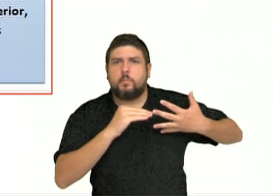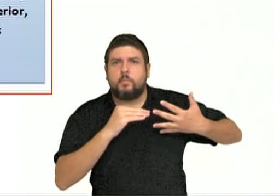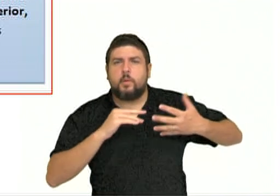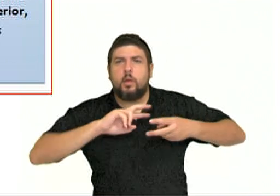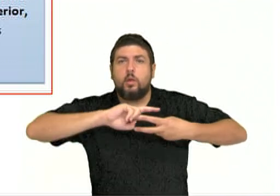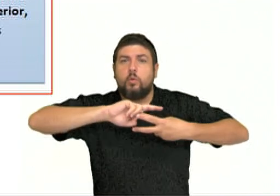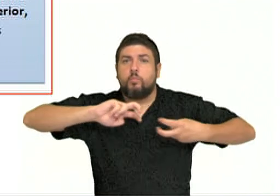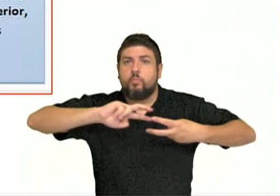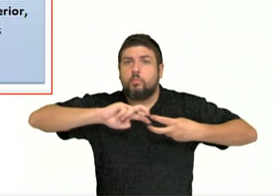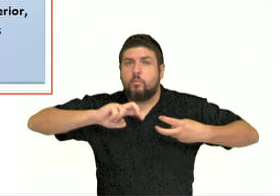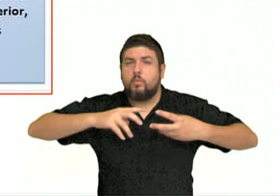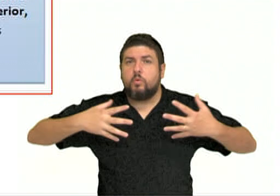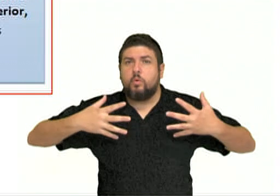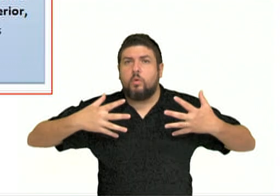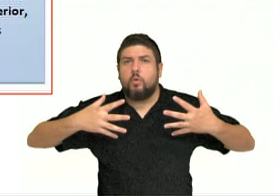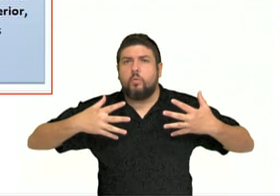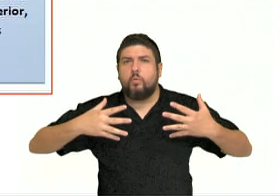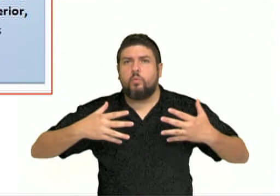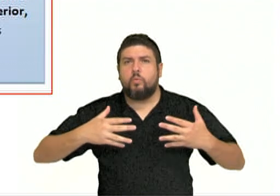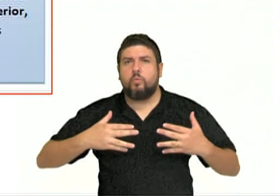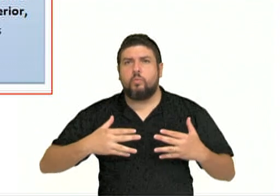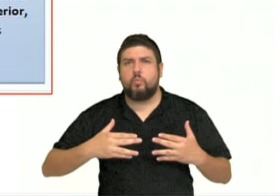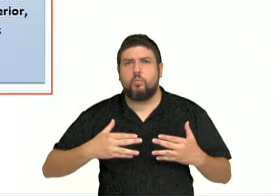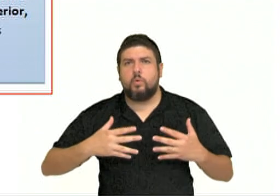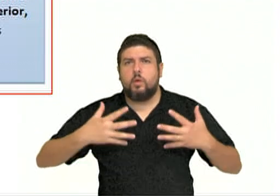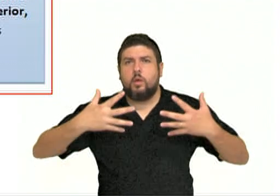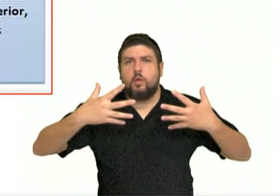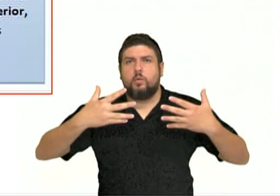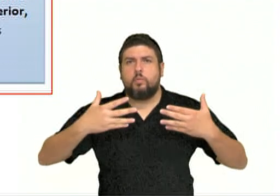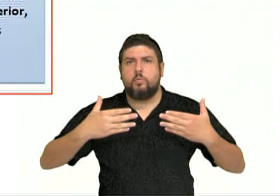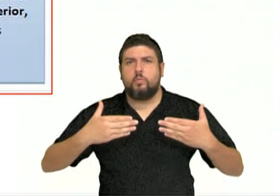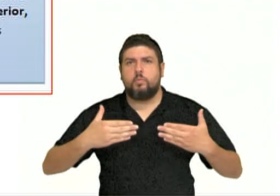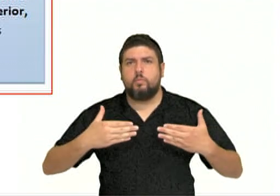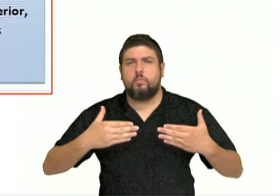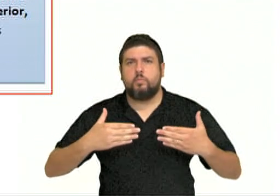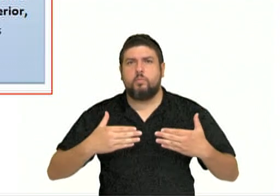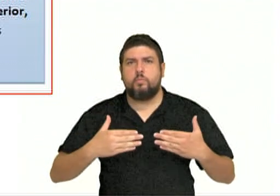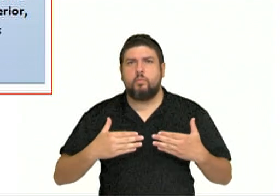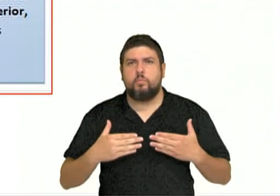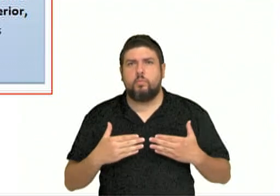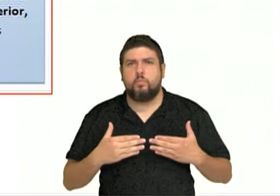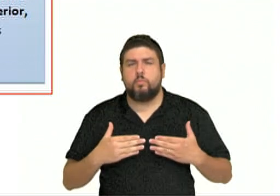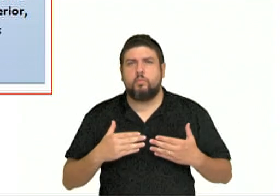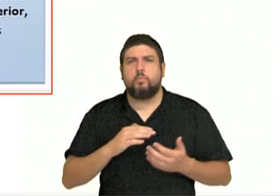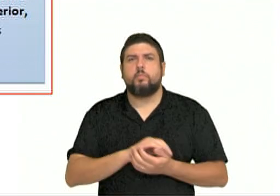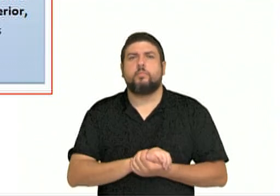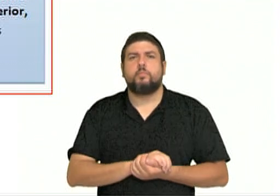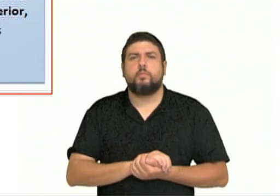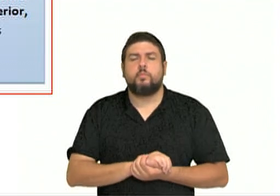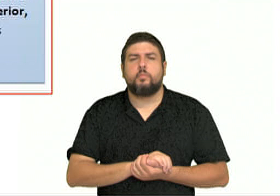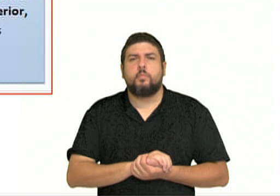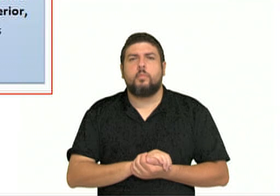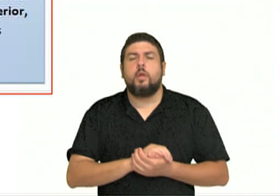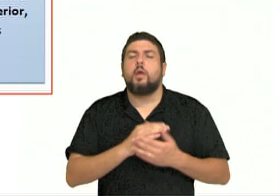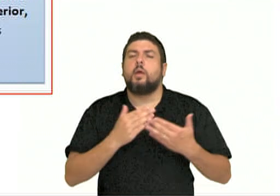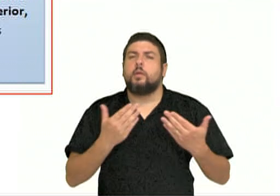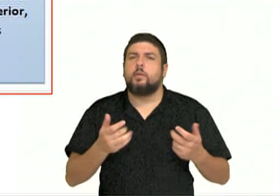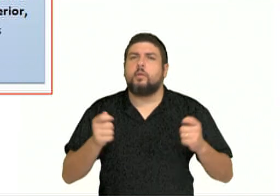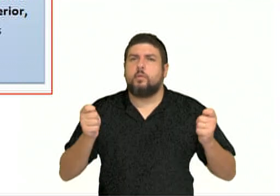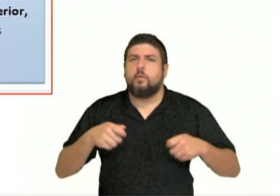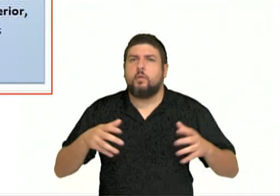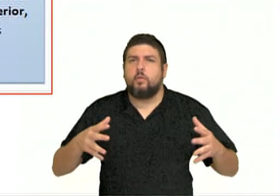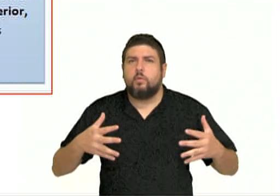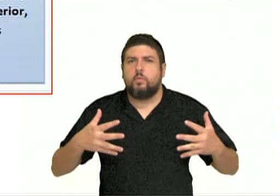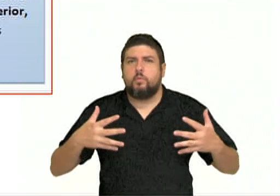e descem. Por isso que o volume da caixa torácica diminui nesse momento. Isso permite que os